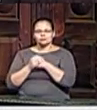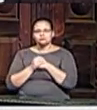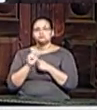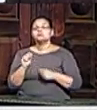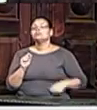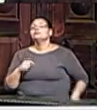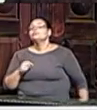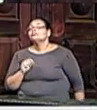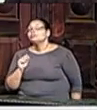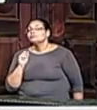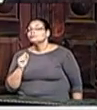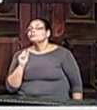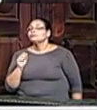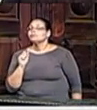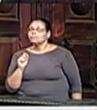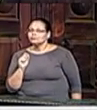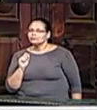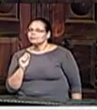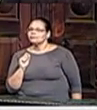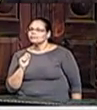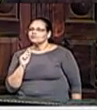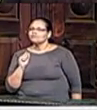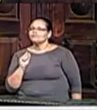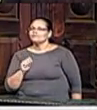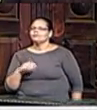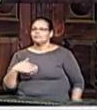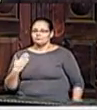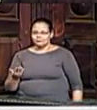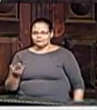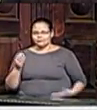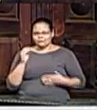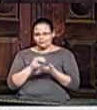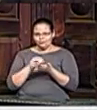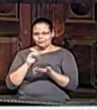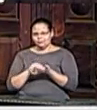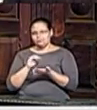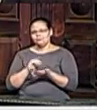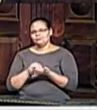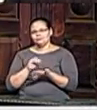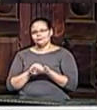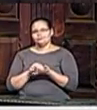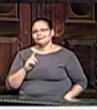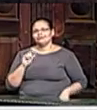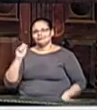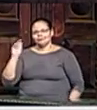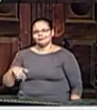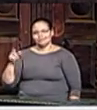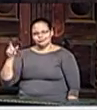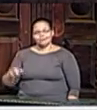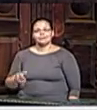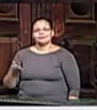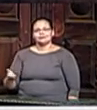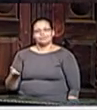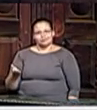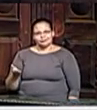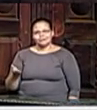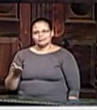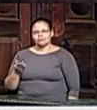de você ter sido vítima de um desastre da natureza, ter perdido sua casa, todos os